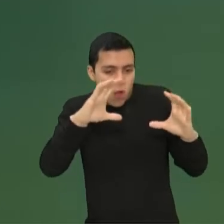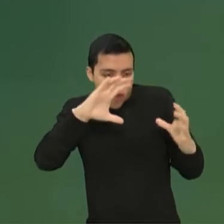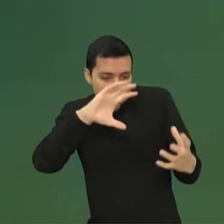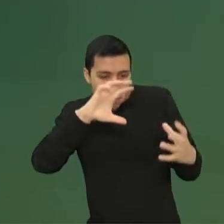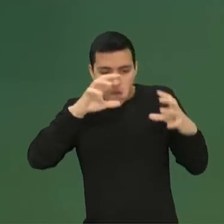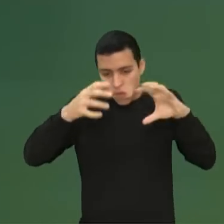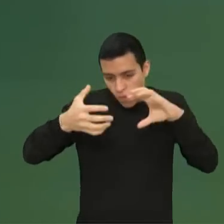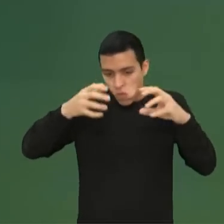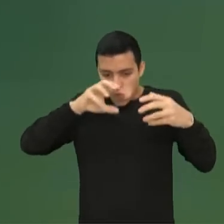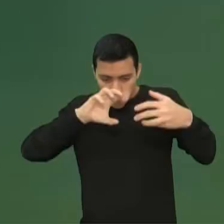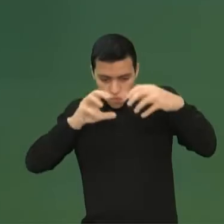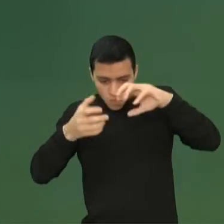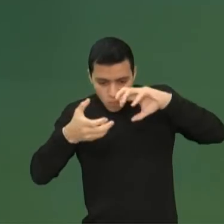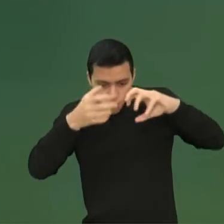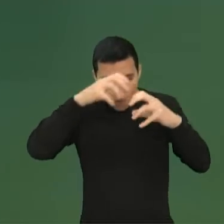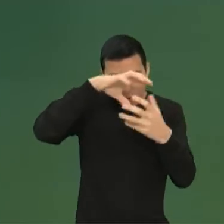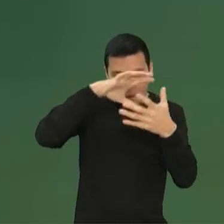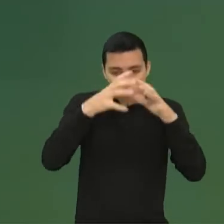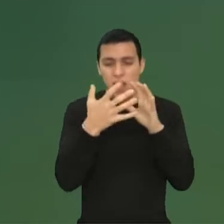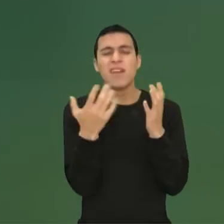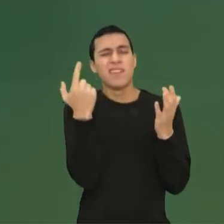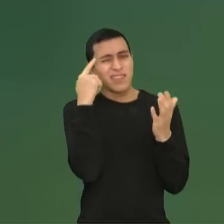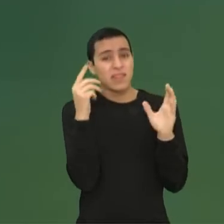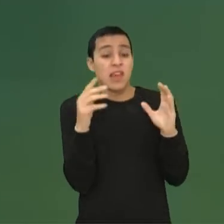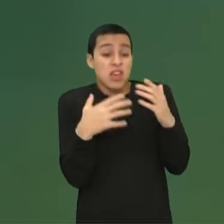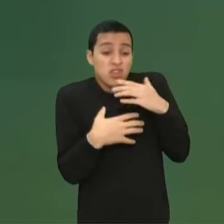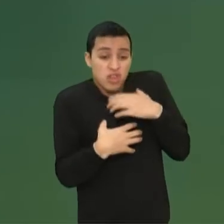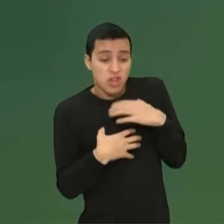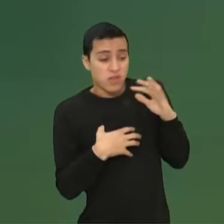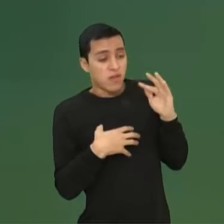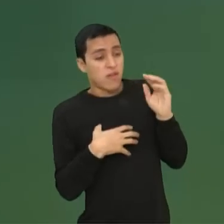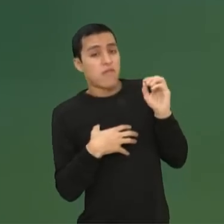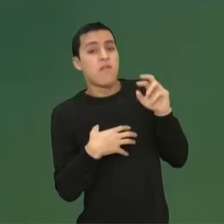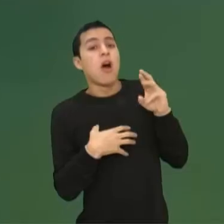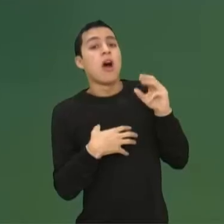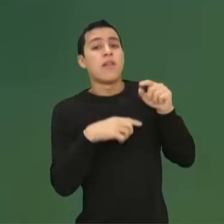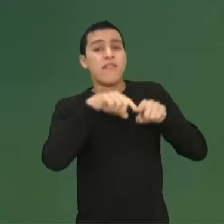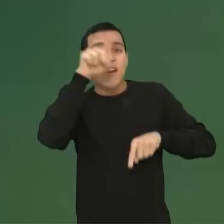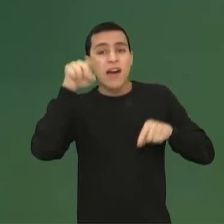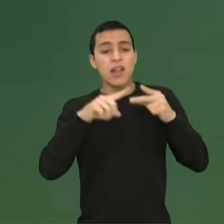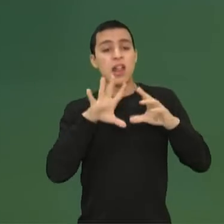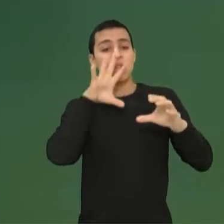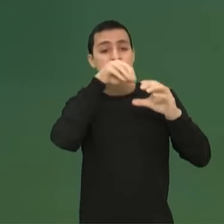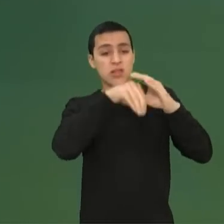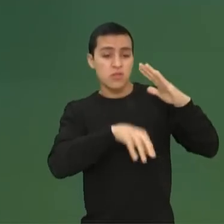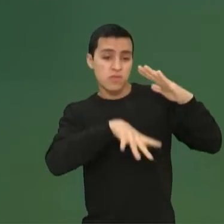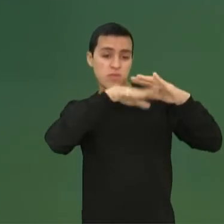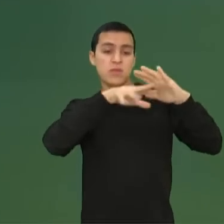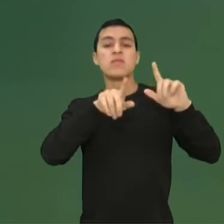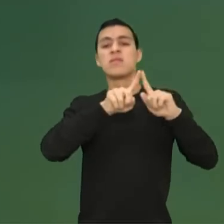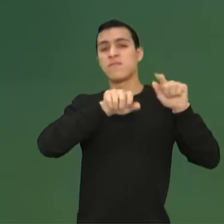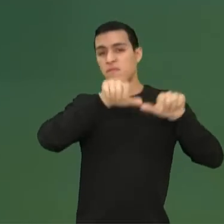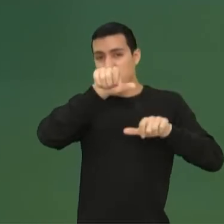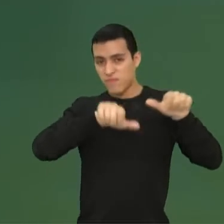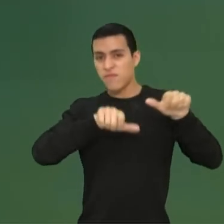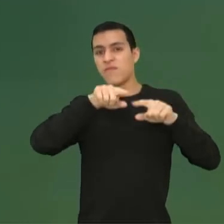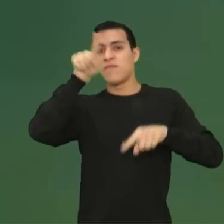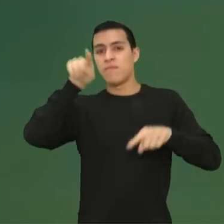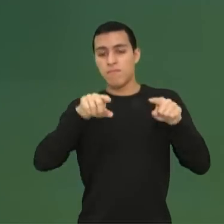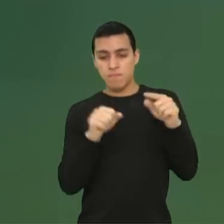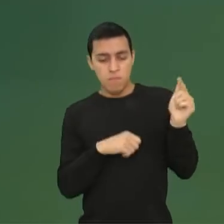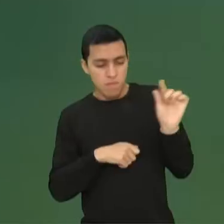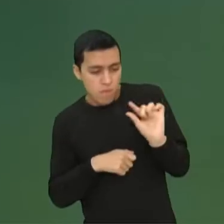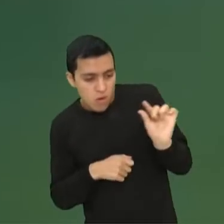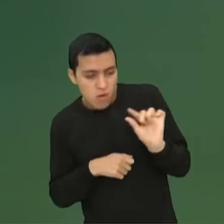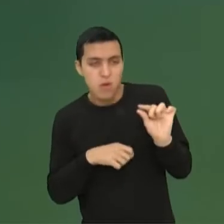com o formato da bexiga. Então, a sua forma é variável, o volume também. Então, se eu coloco um